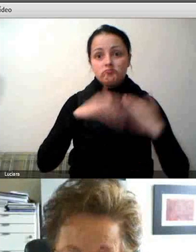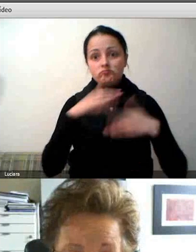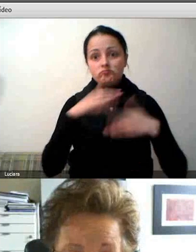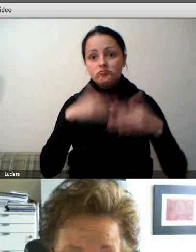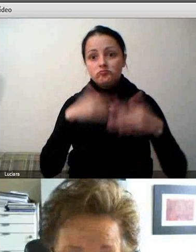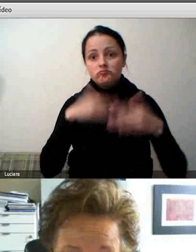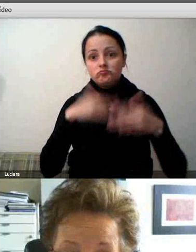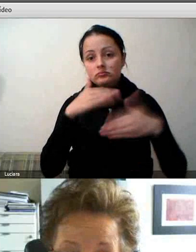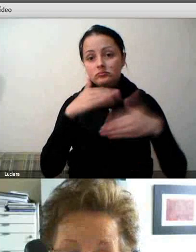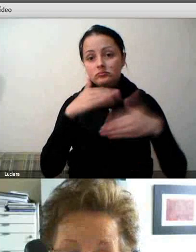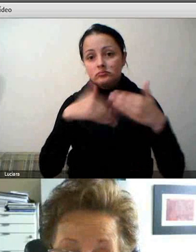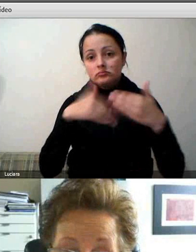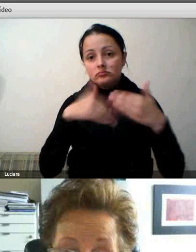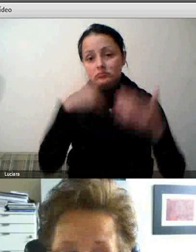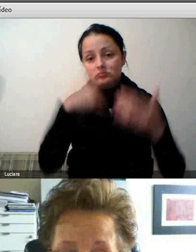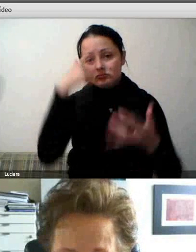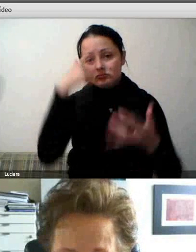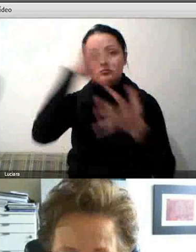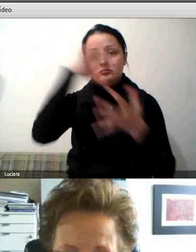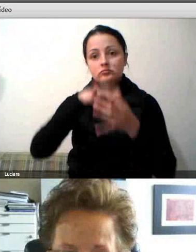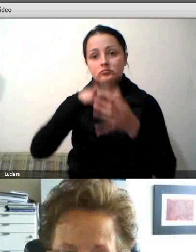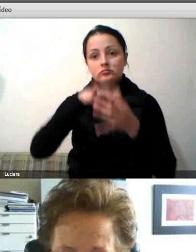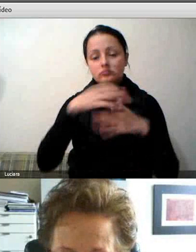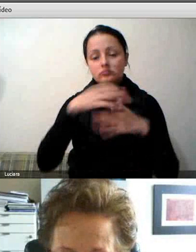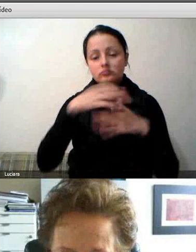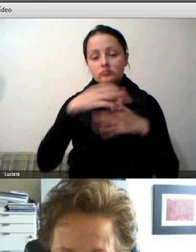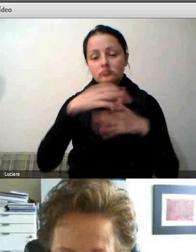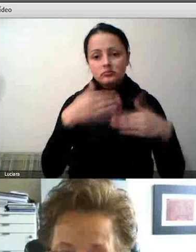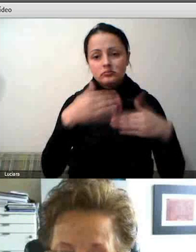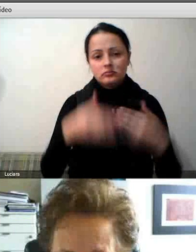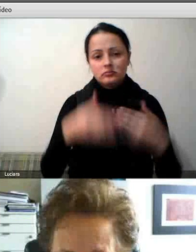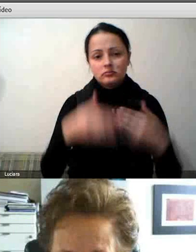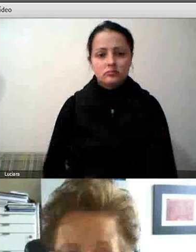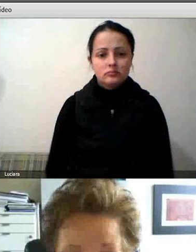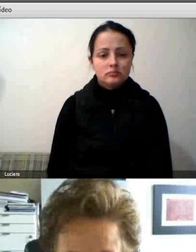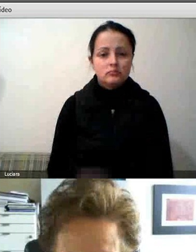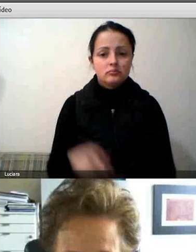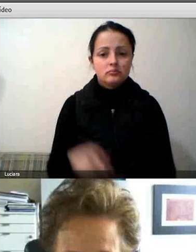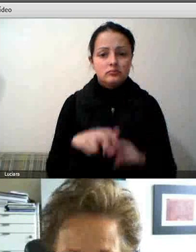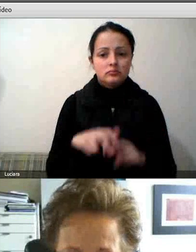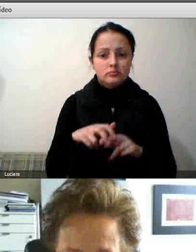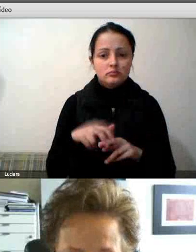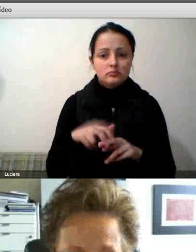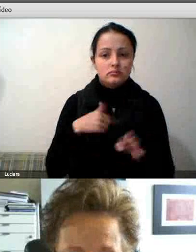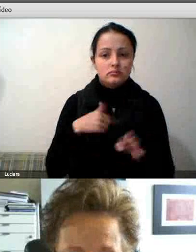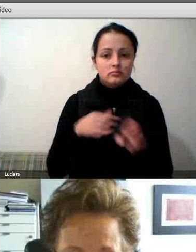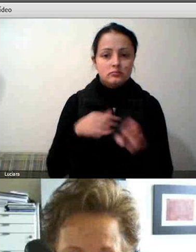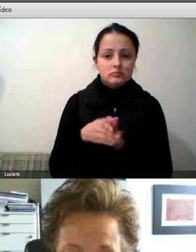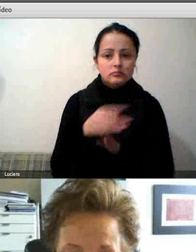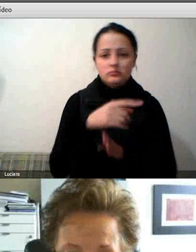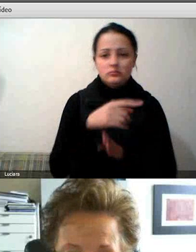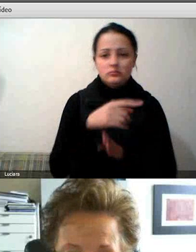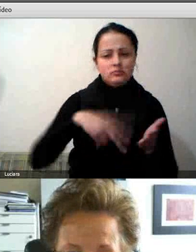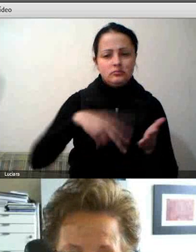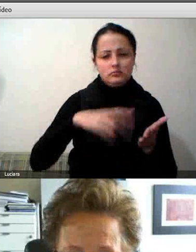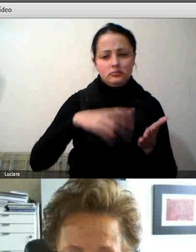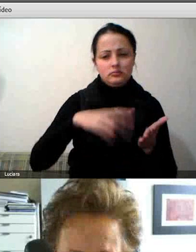para B e há uma volta de B para A. E essas trocas constantes é